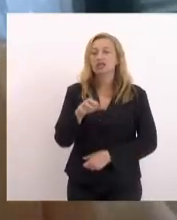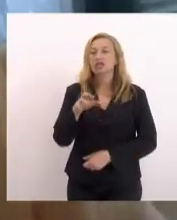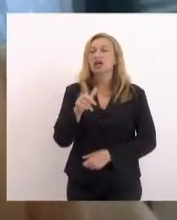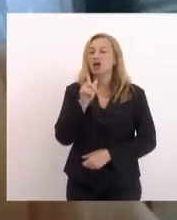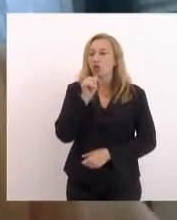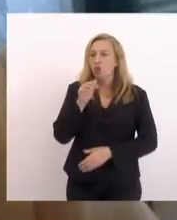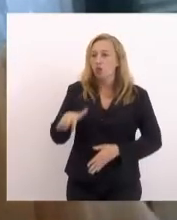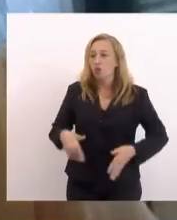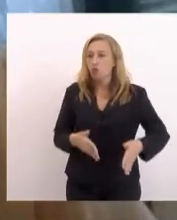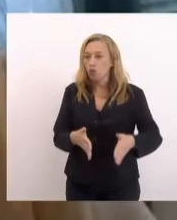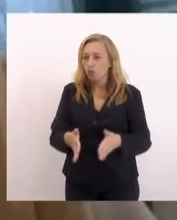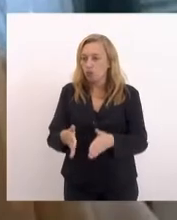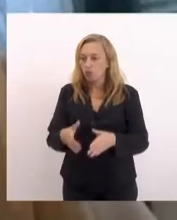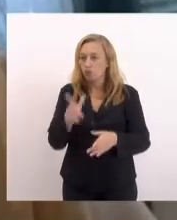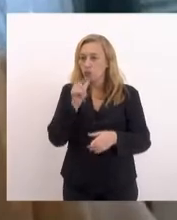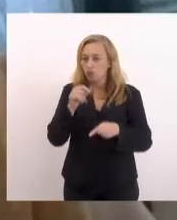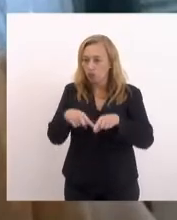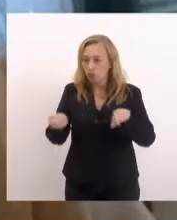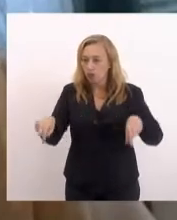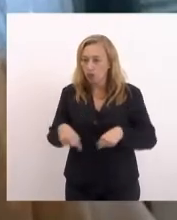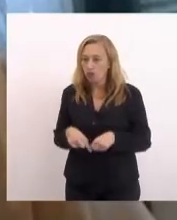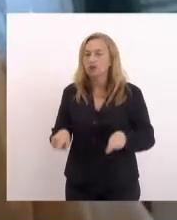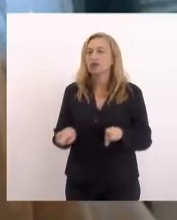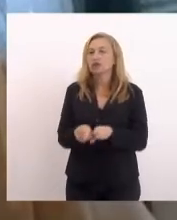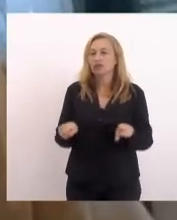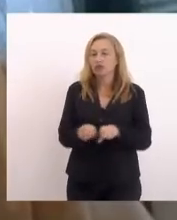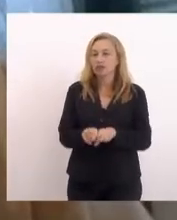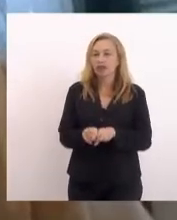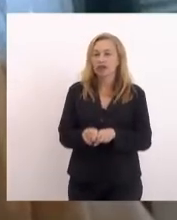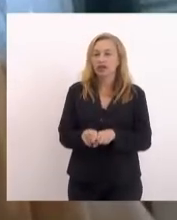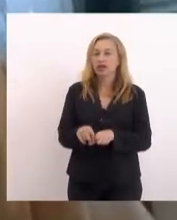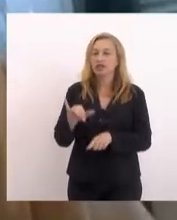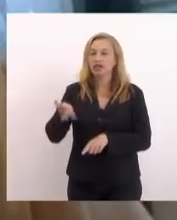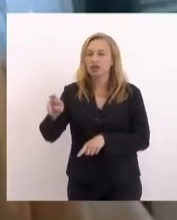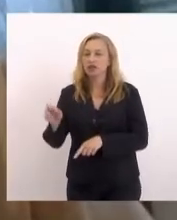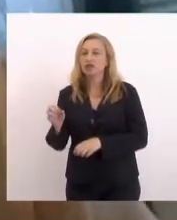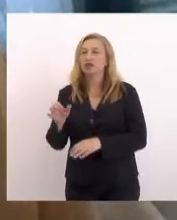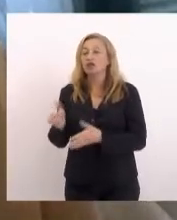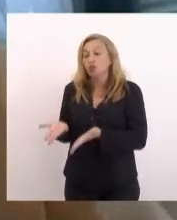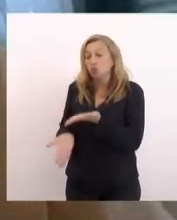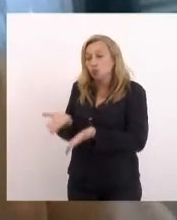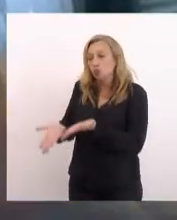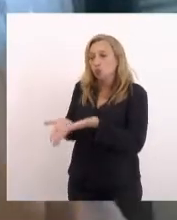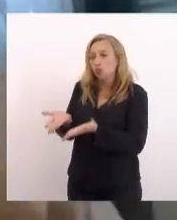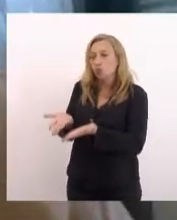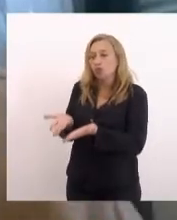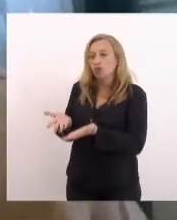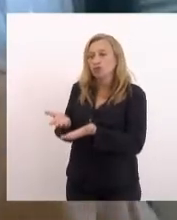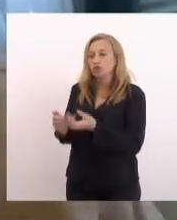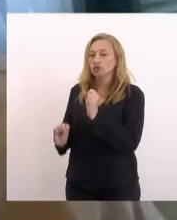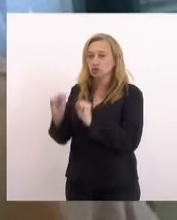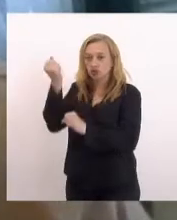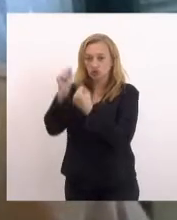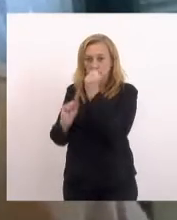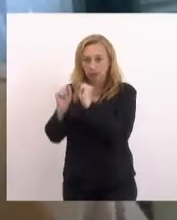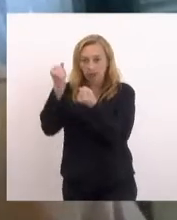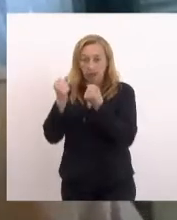FEMA, que cuidava das licenças industriais e fiscalização. É curioso,